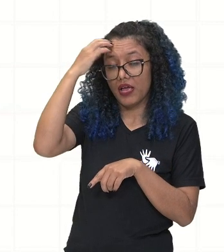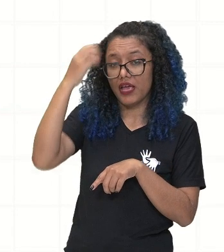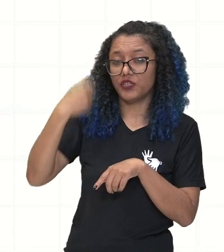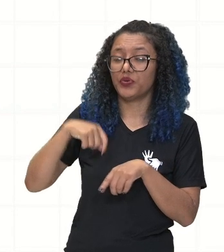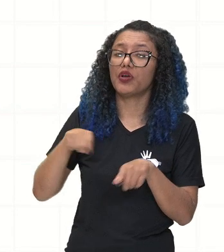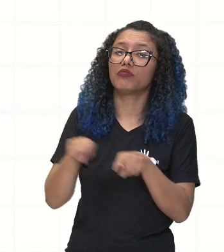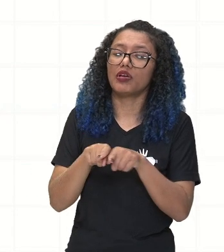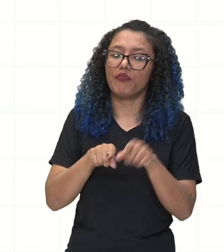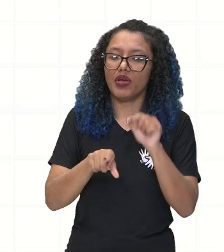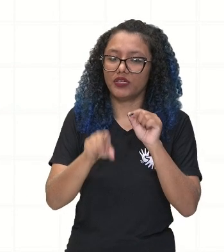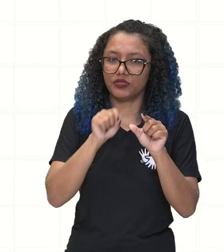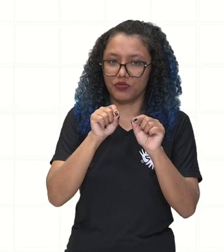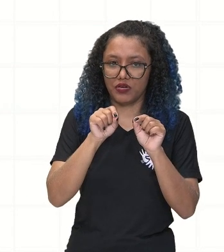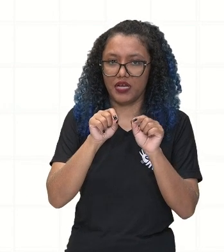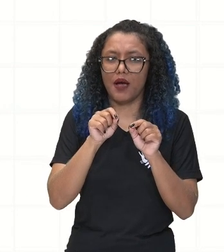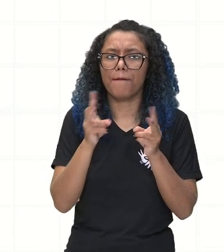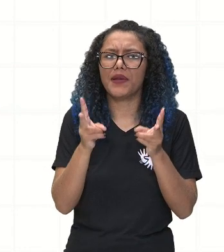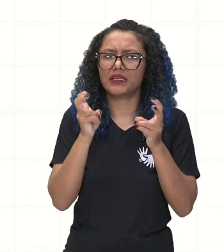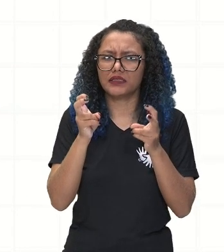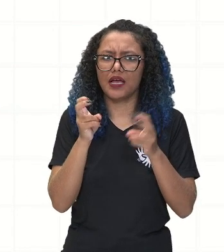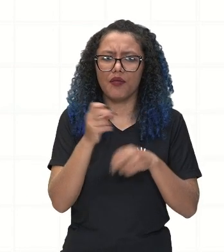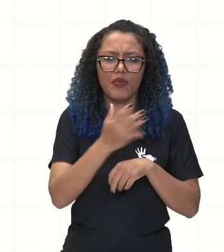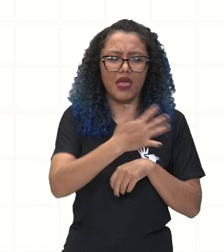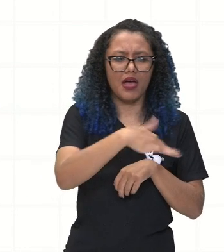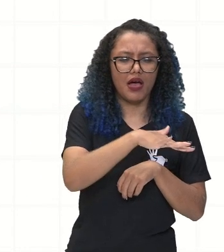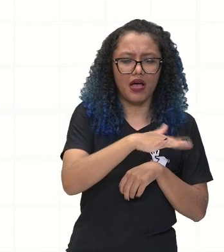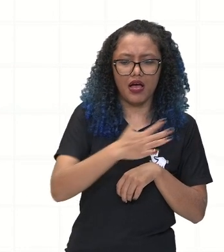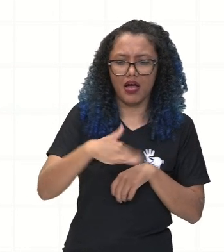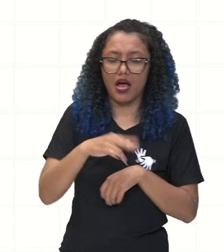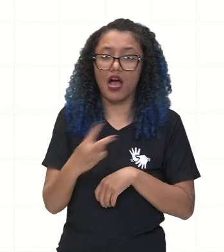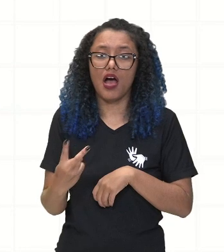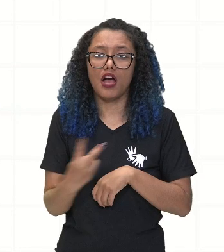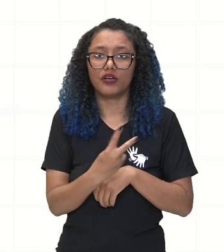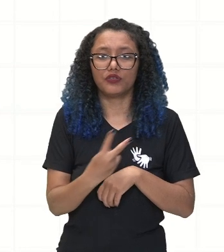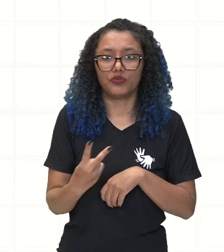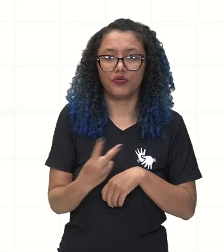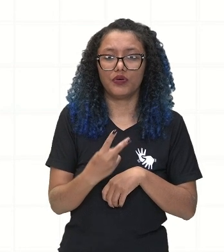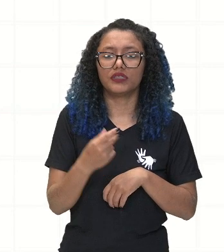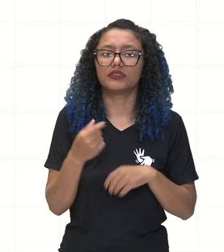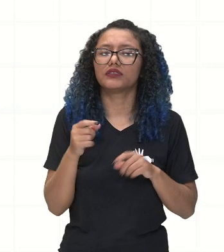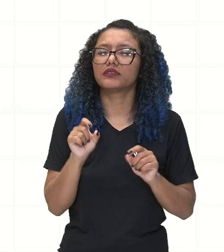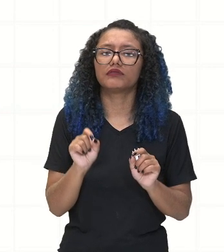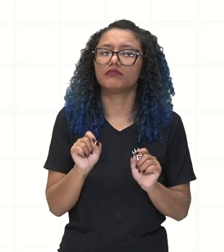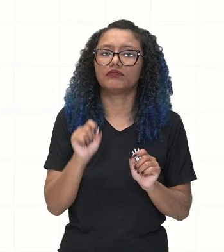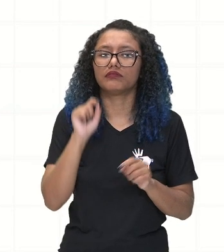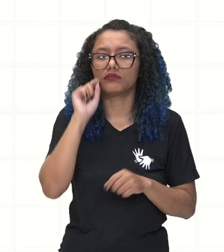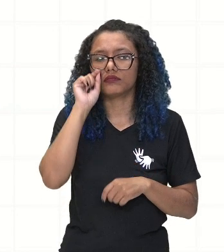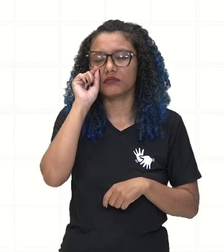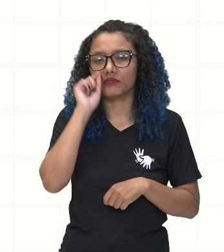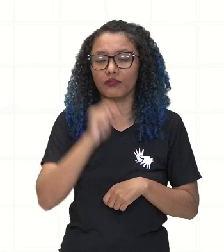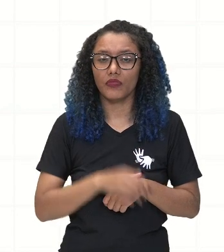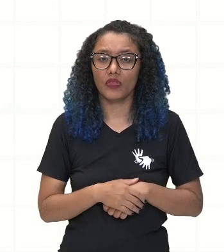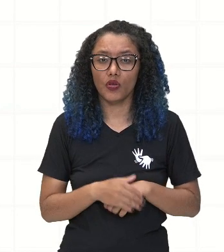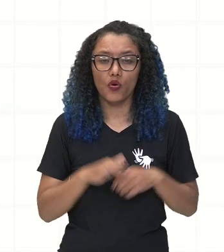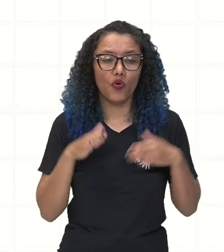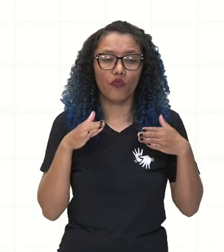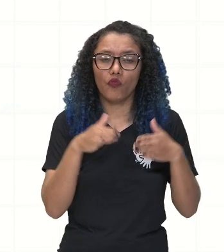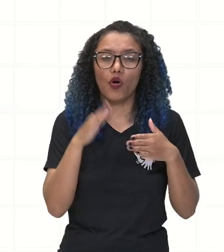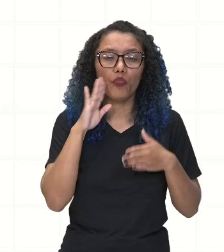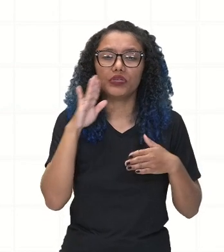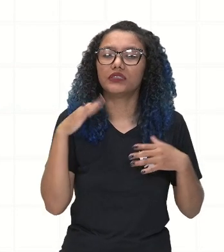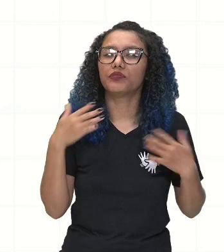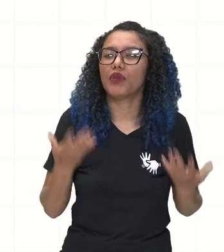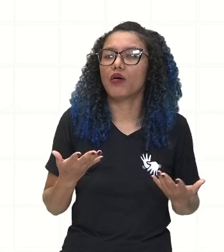vice-reino quanto as capitanias gerais vai ter ali o principal ponto é administrar o território. Vai ter